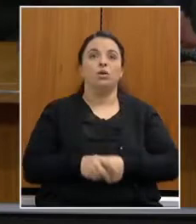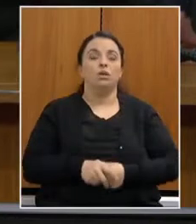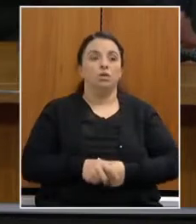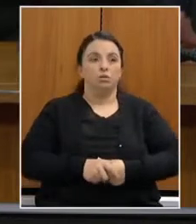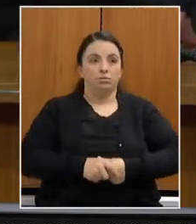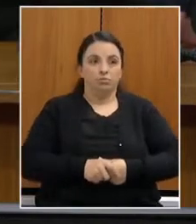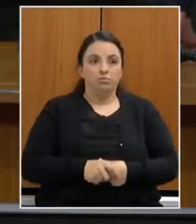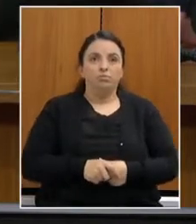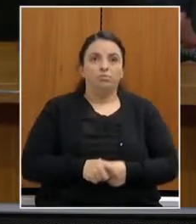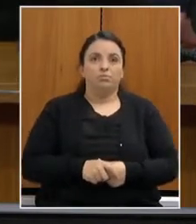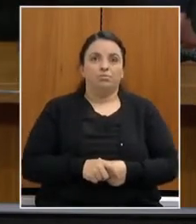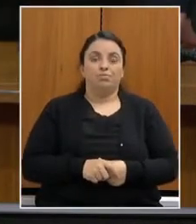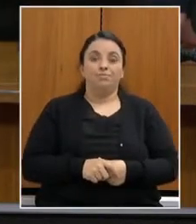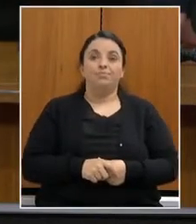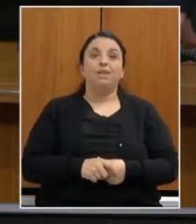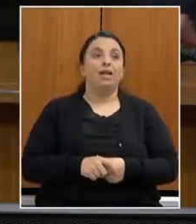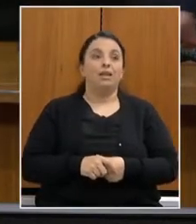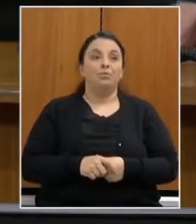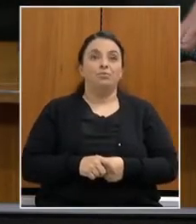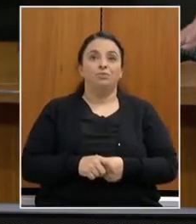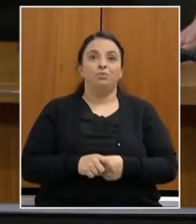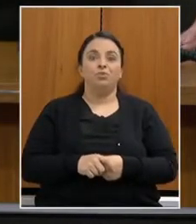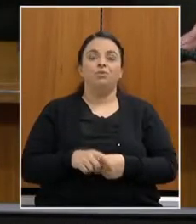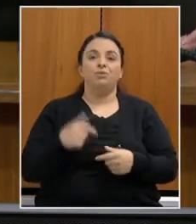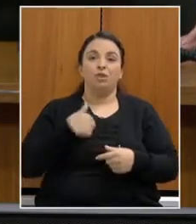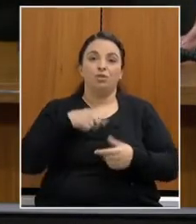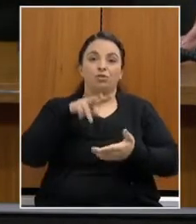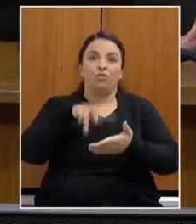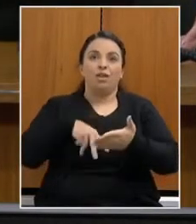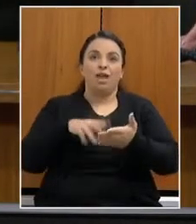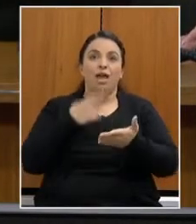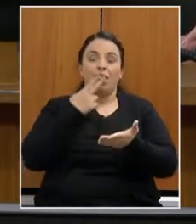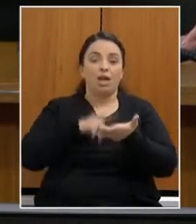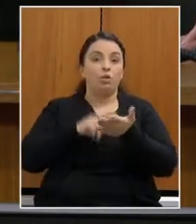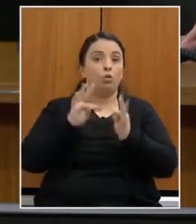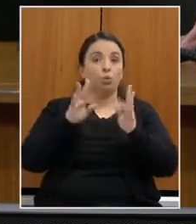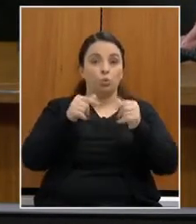Vou resumir não vou ler a carta toda endereçada ao nosso governador do Estado